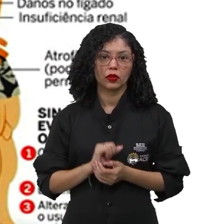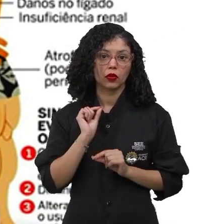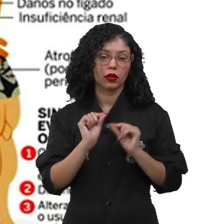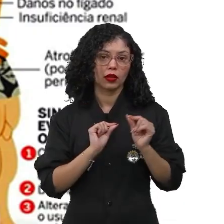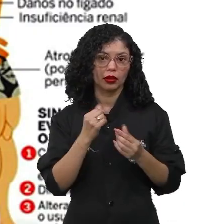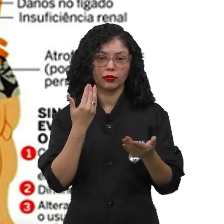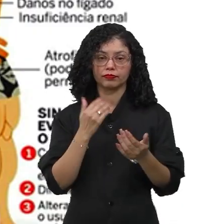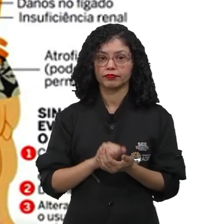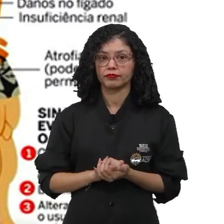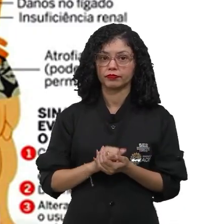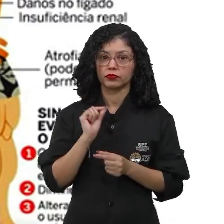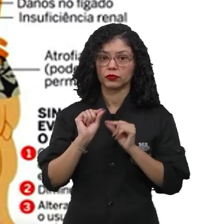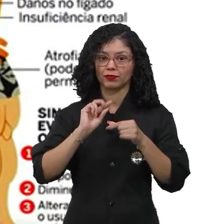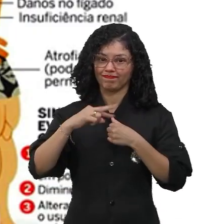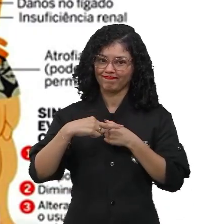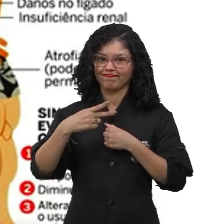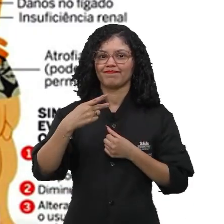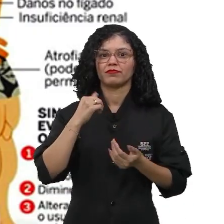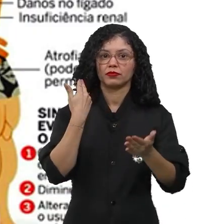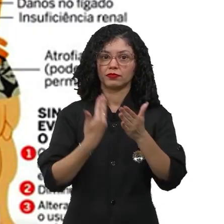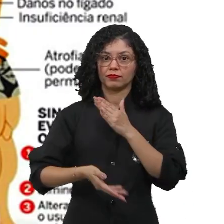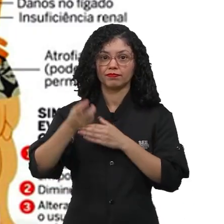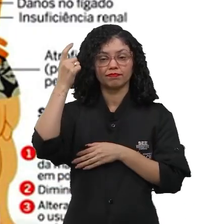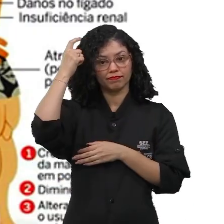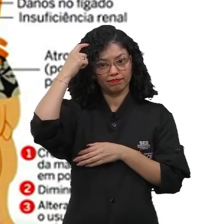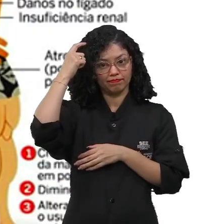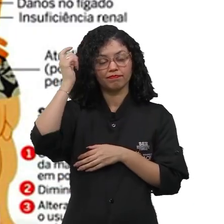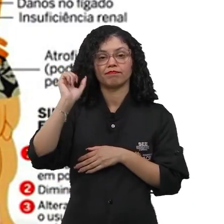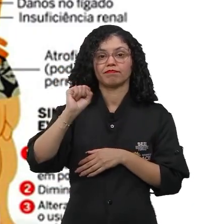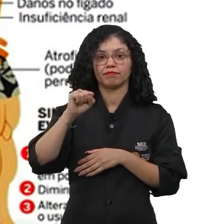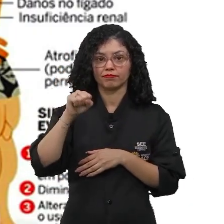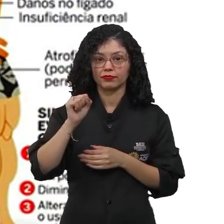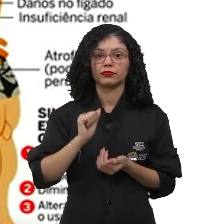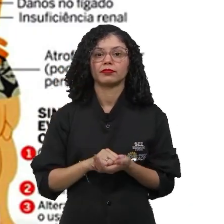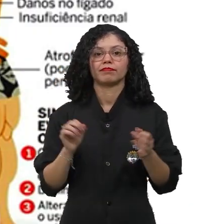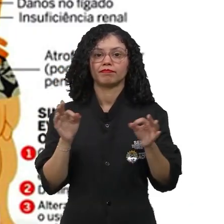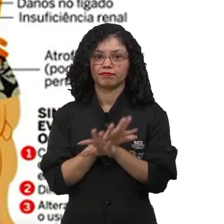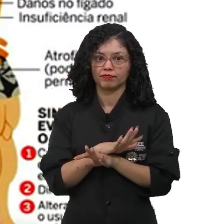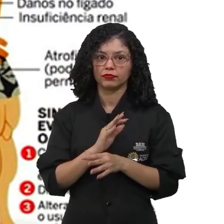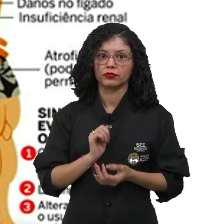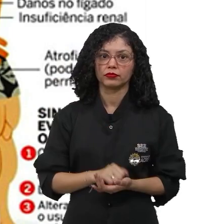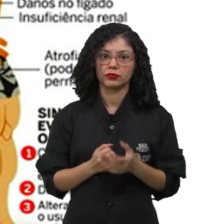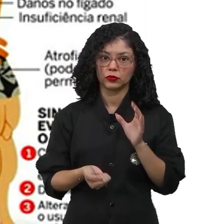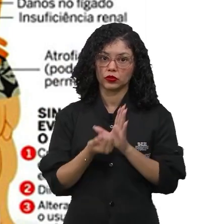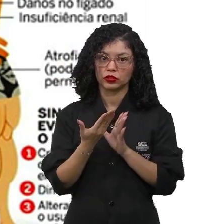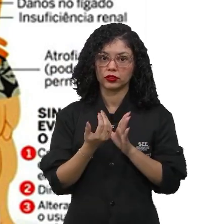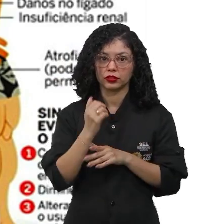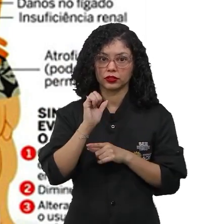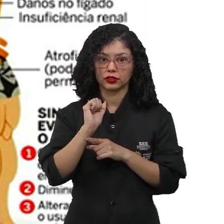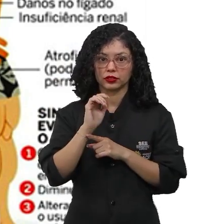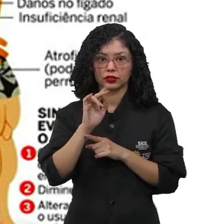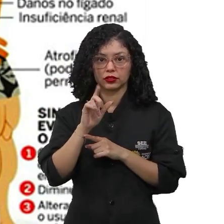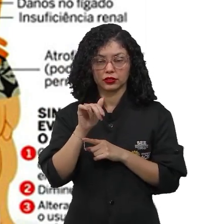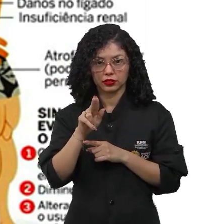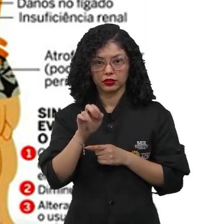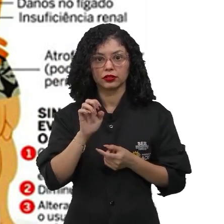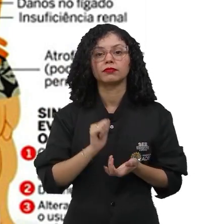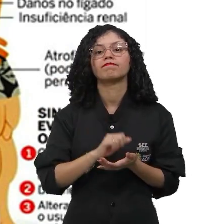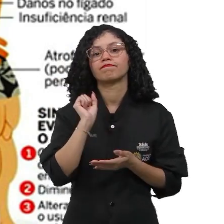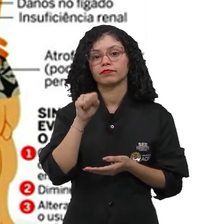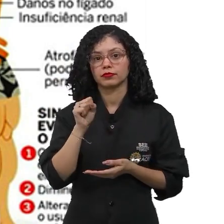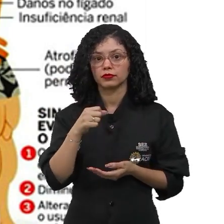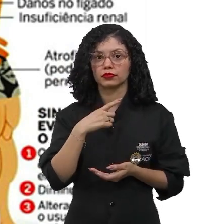Efetivamente, temos como consequência perca do cabelo? Sim, o cabelo pode cair. Surgimento de acne?